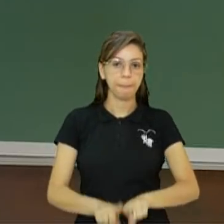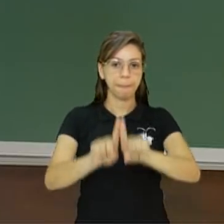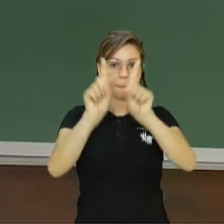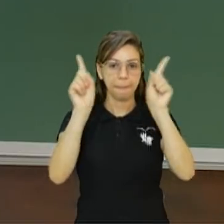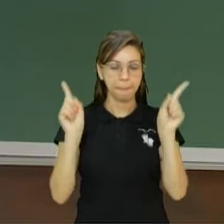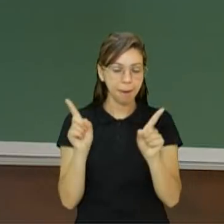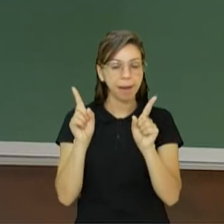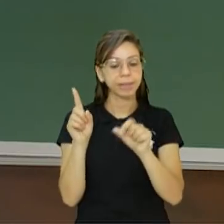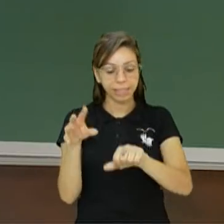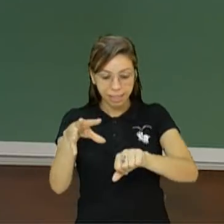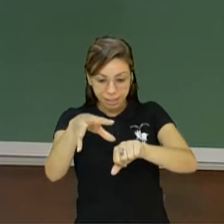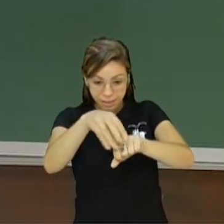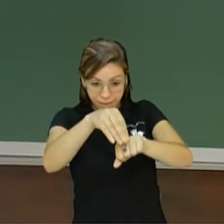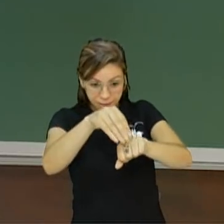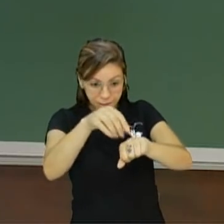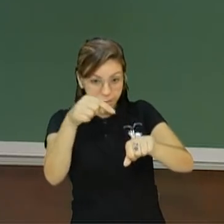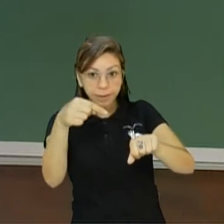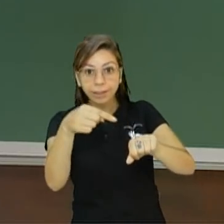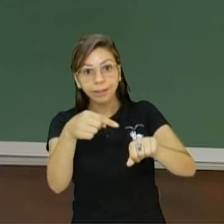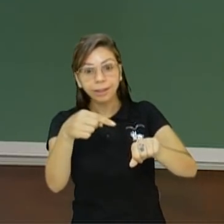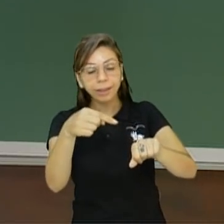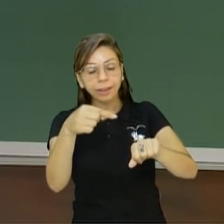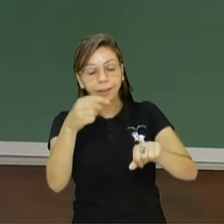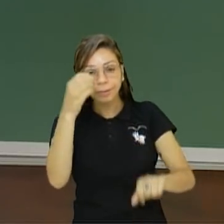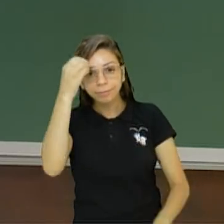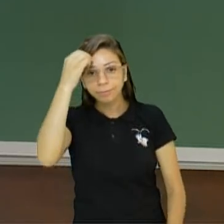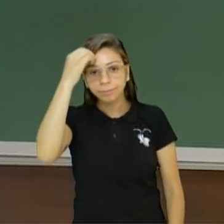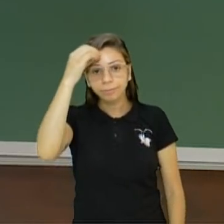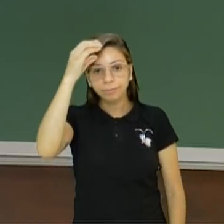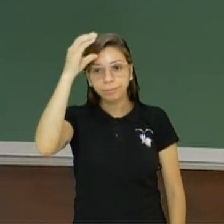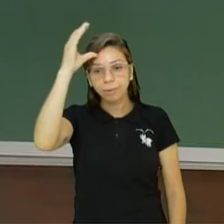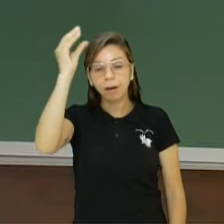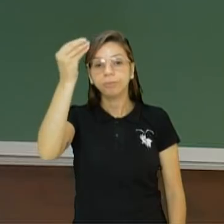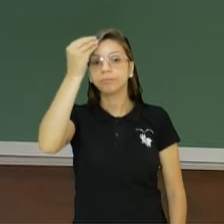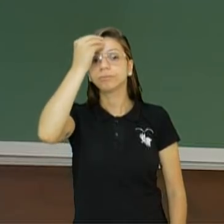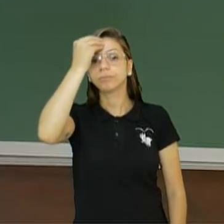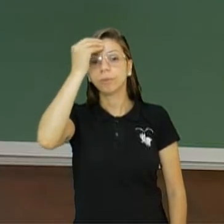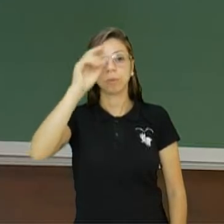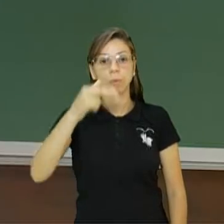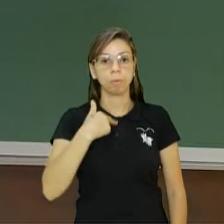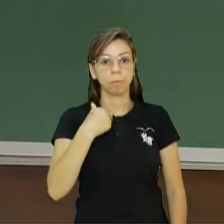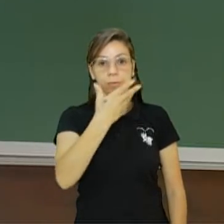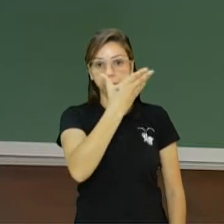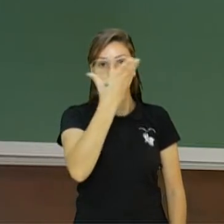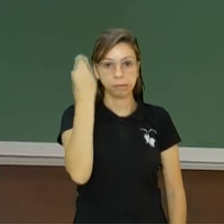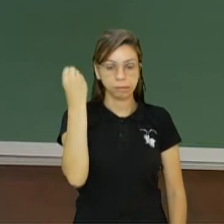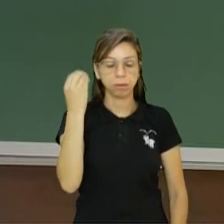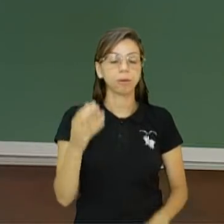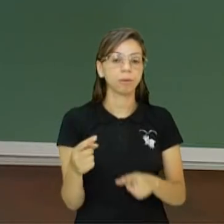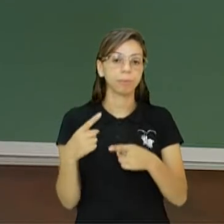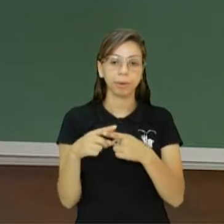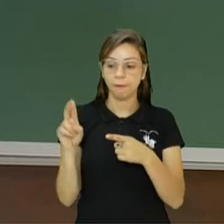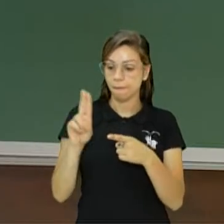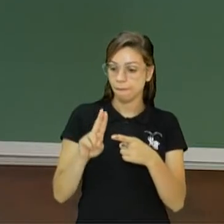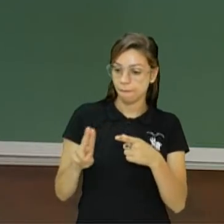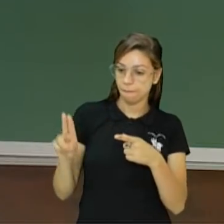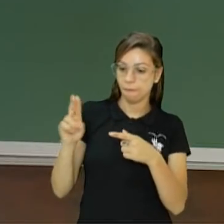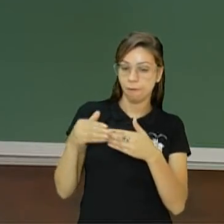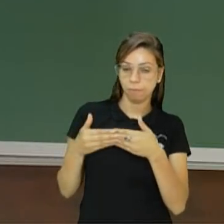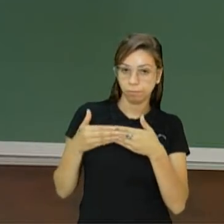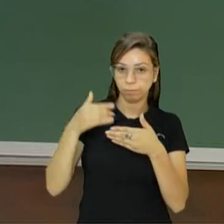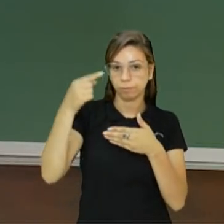este conhecimento que vocês adquiriram é para vocês levarem aí para sempre, não é para vocês esquecerem, porque vocês vão utilizar